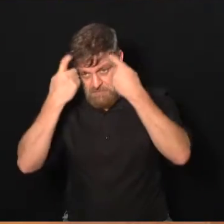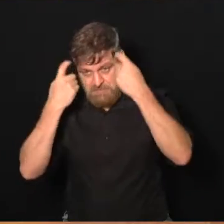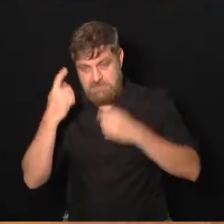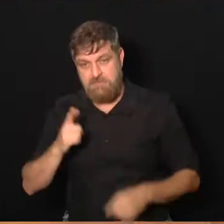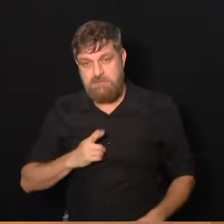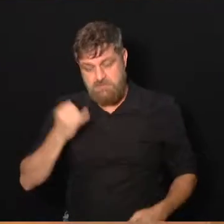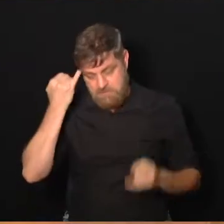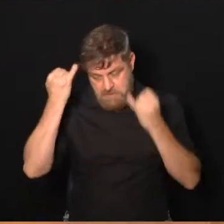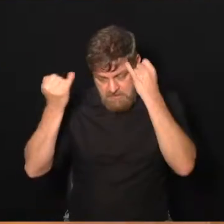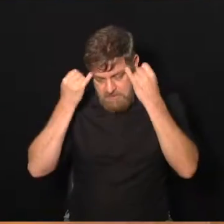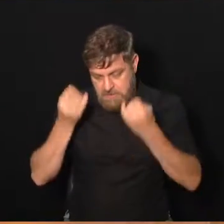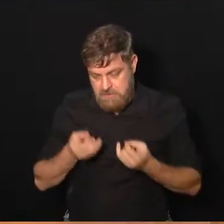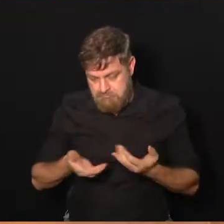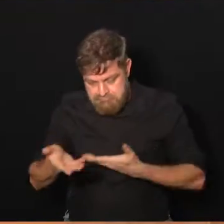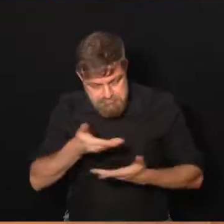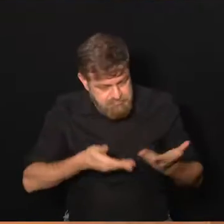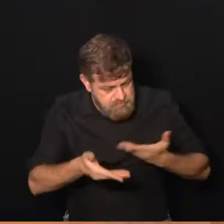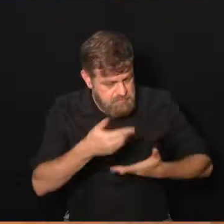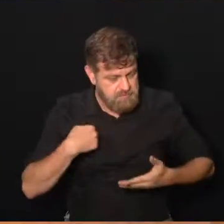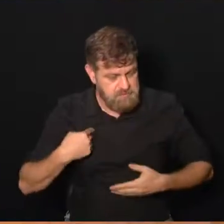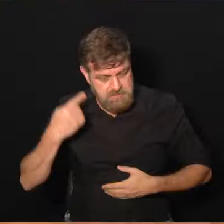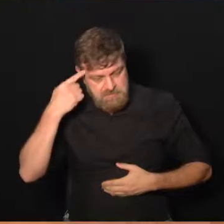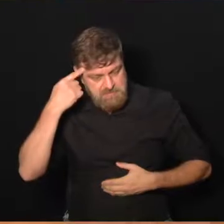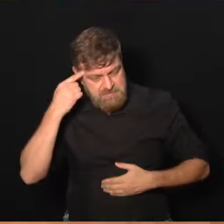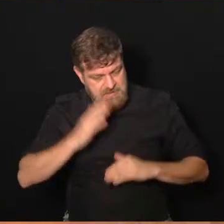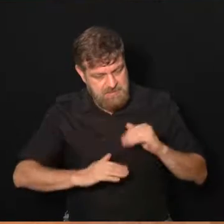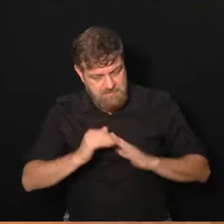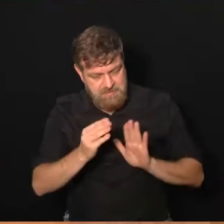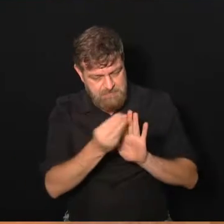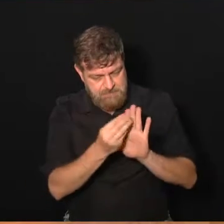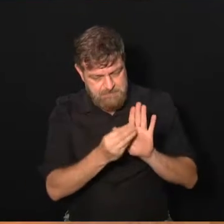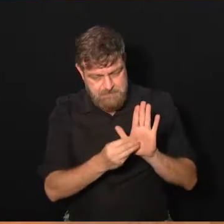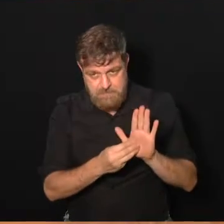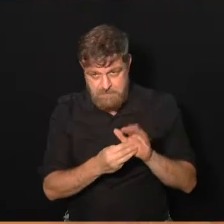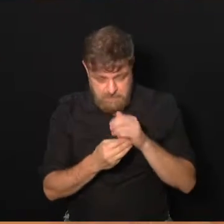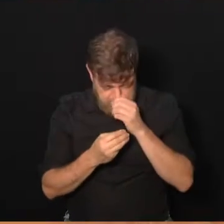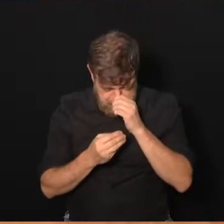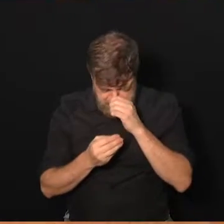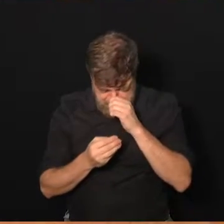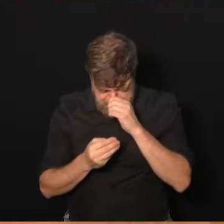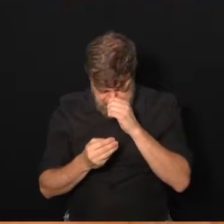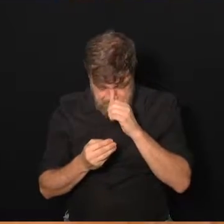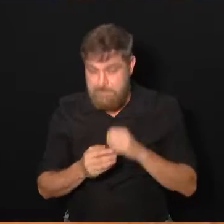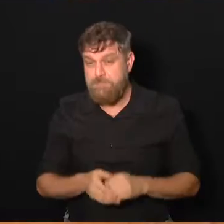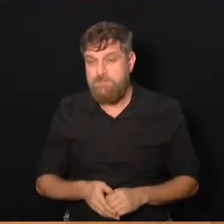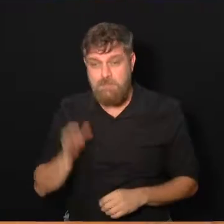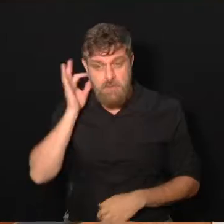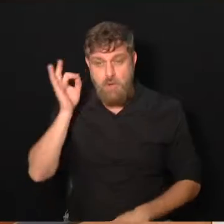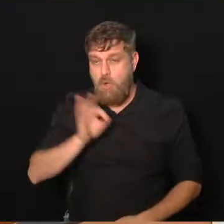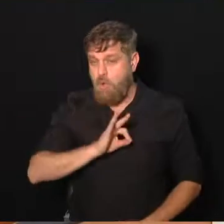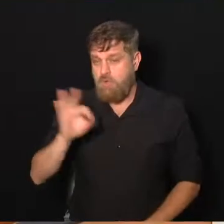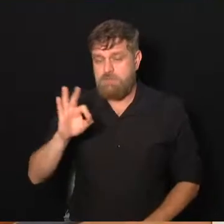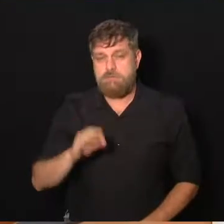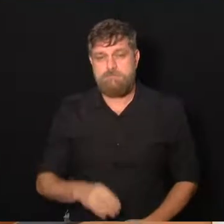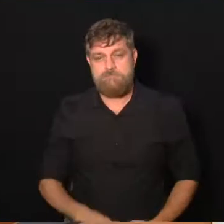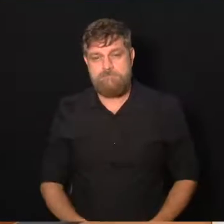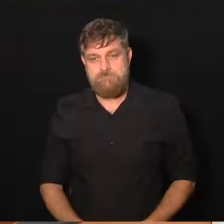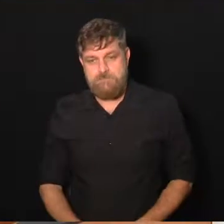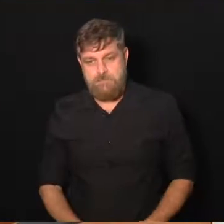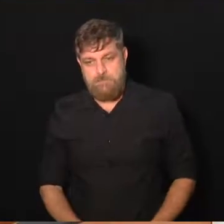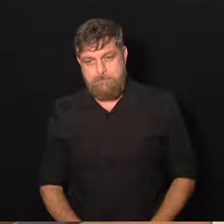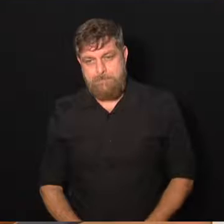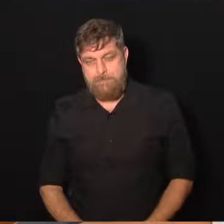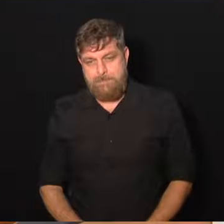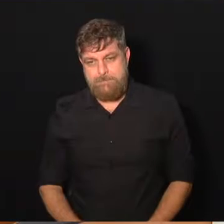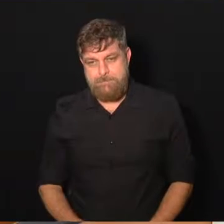ideias para a gente estar tentando elaborar alguma coisa boa. É só uma sugestão, sabe, Flávio? Não sei. Não, ótimo. E agora, exatamente por isso, que seria